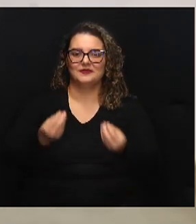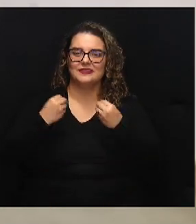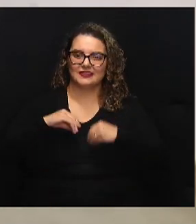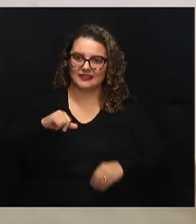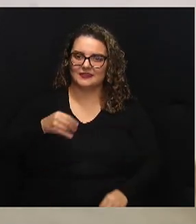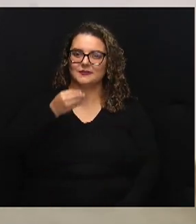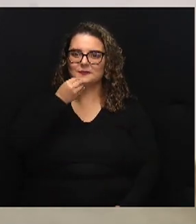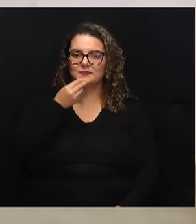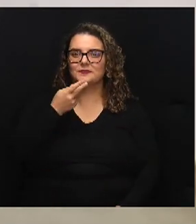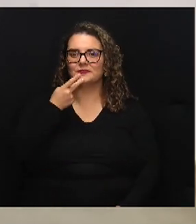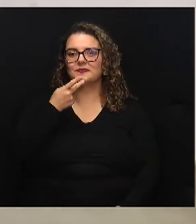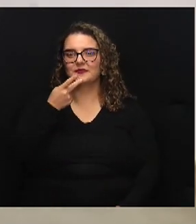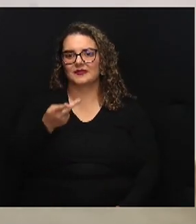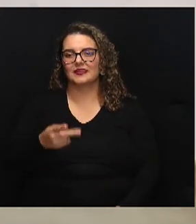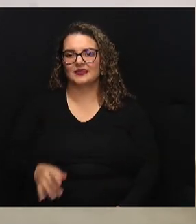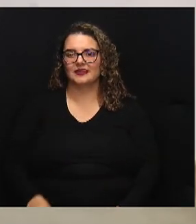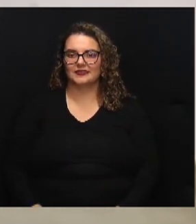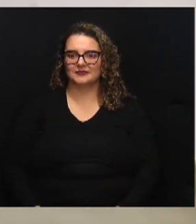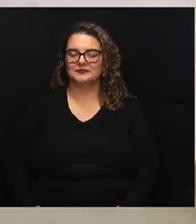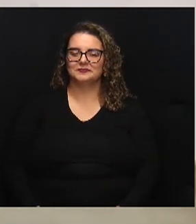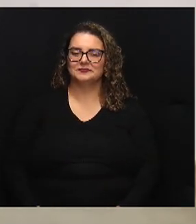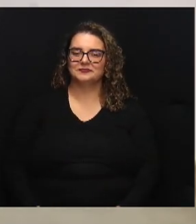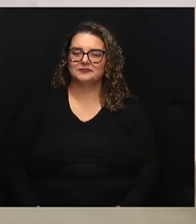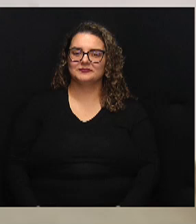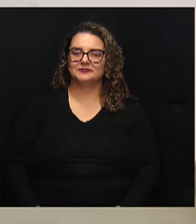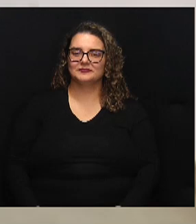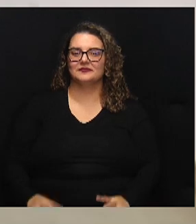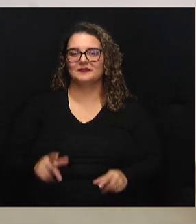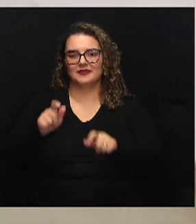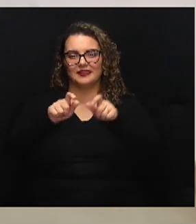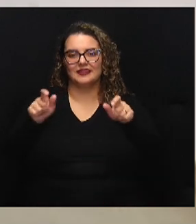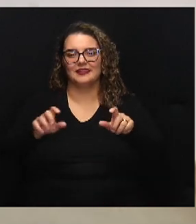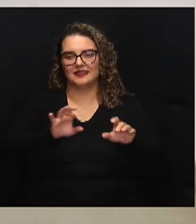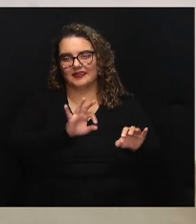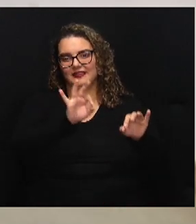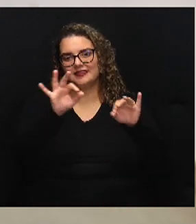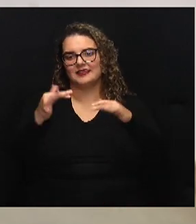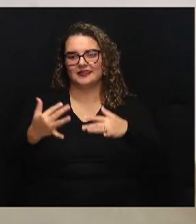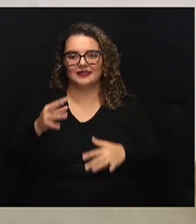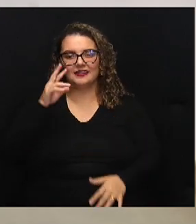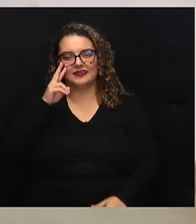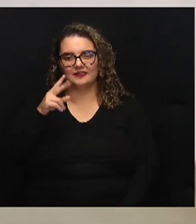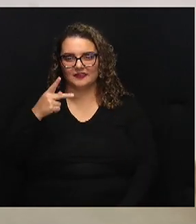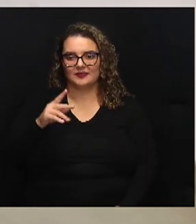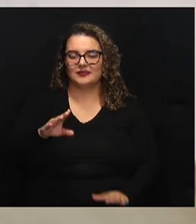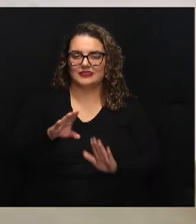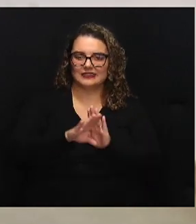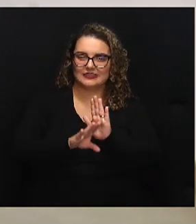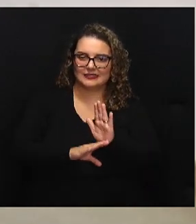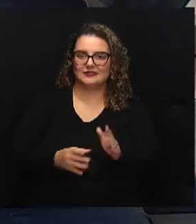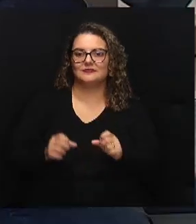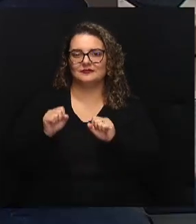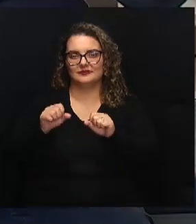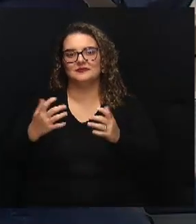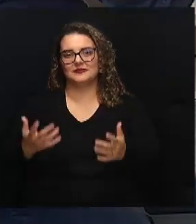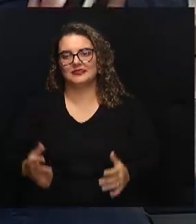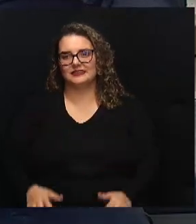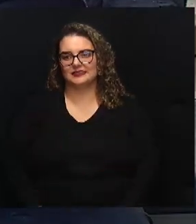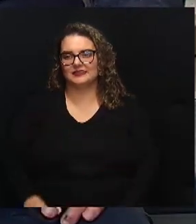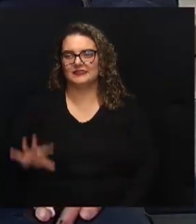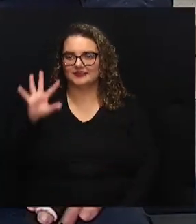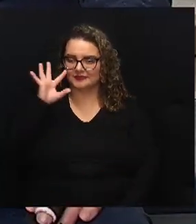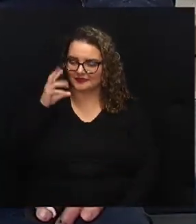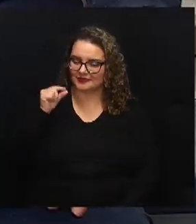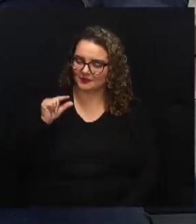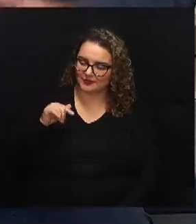oportunidade para mim poder falar a todas as pessoas que vão ver o seu programa e que possam conhecer um pouco